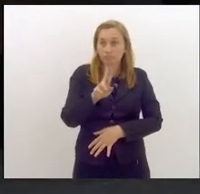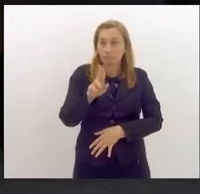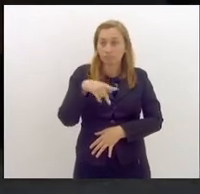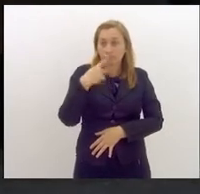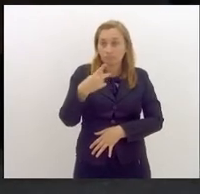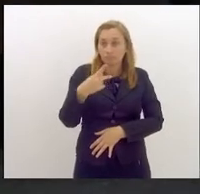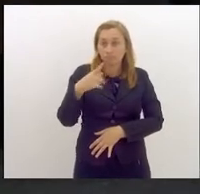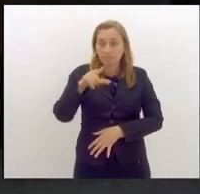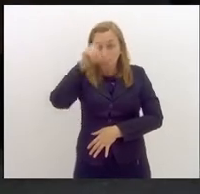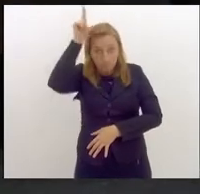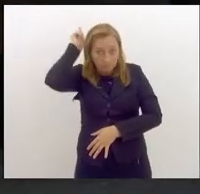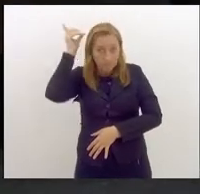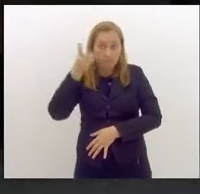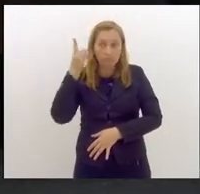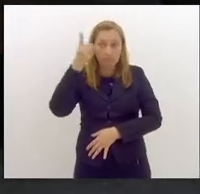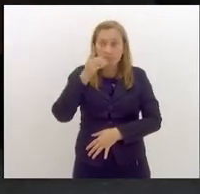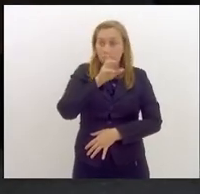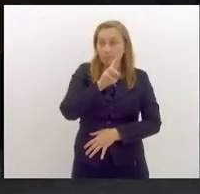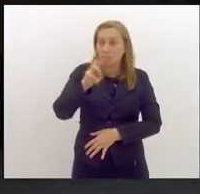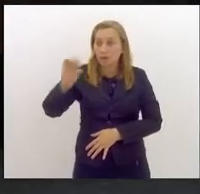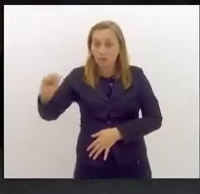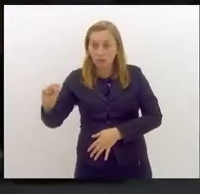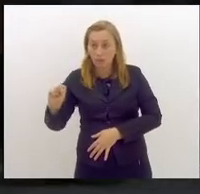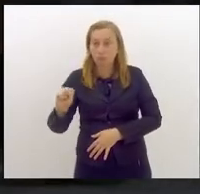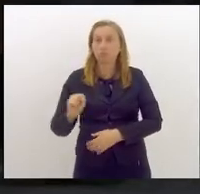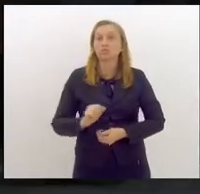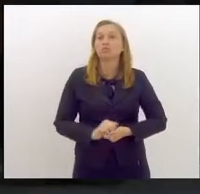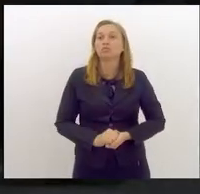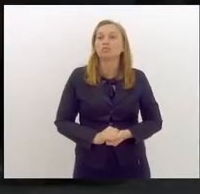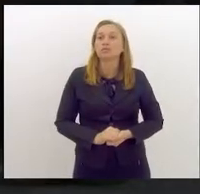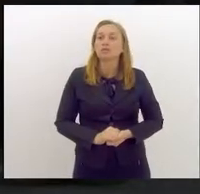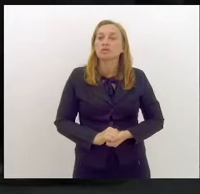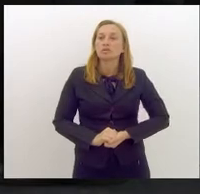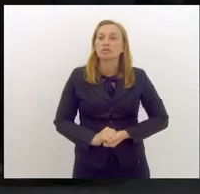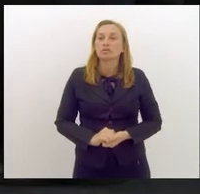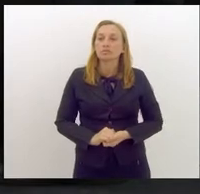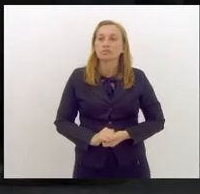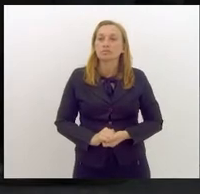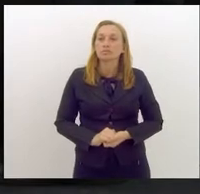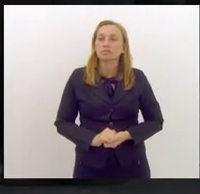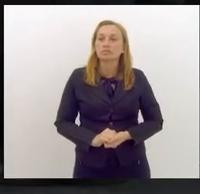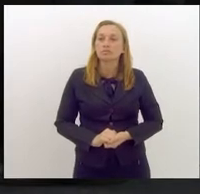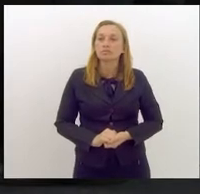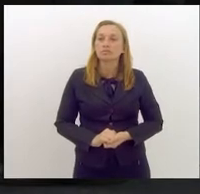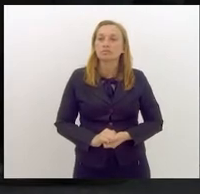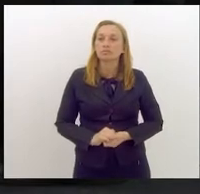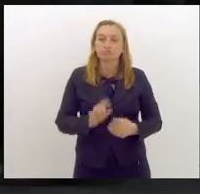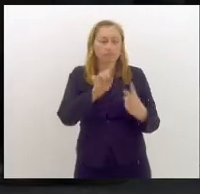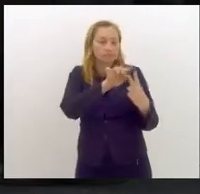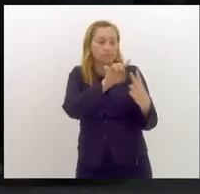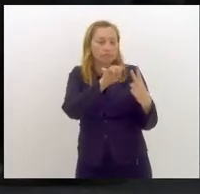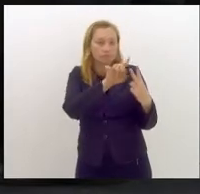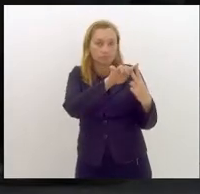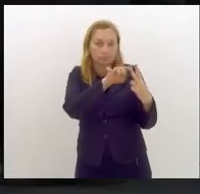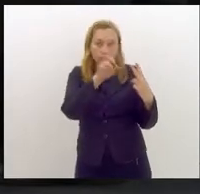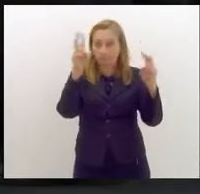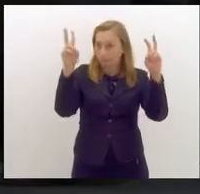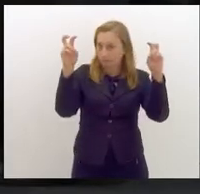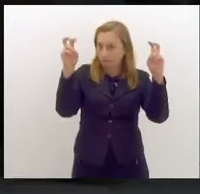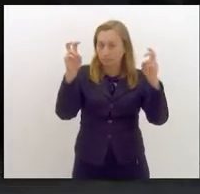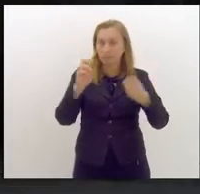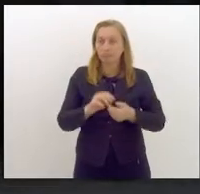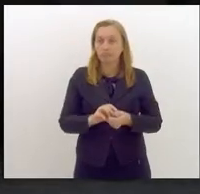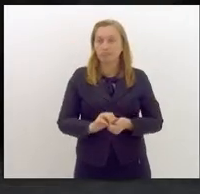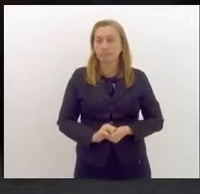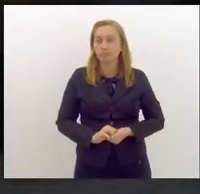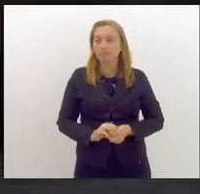Luiz Paulo agora o Barroso nessa Lim decretou é que essas duas esses dois temas são